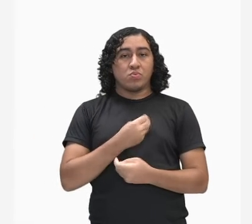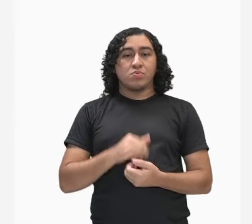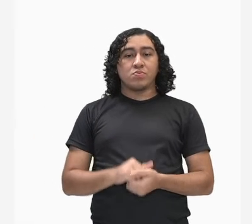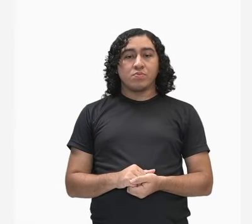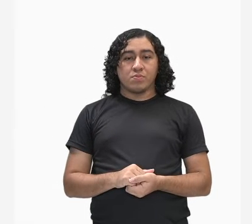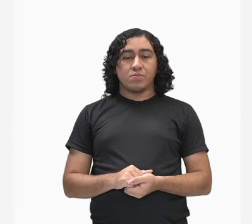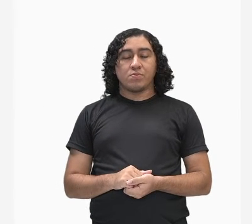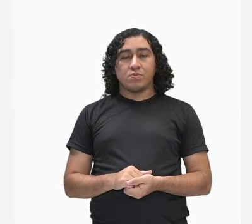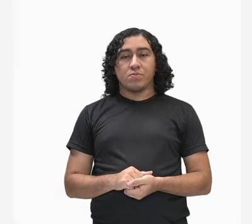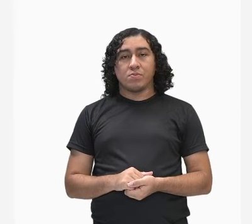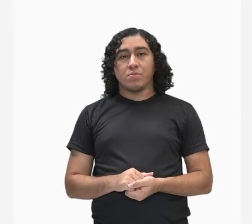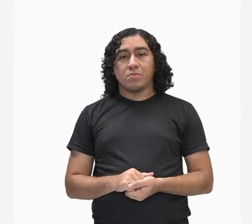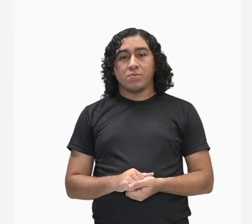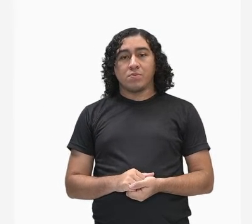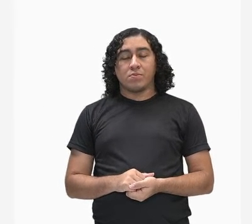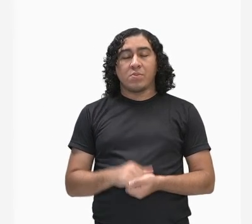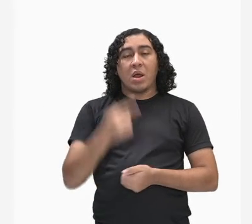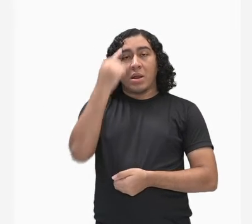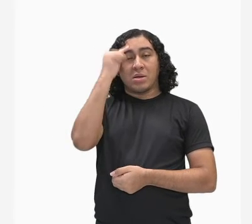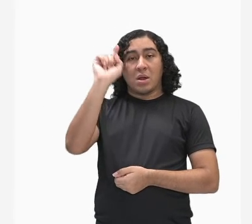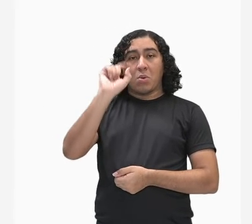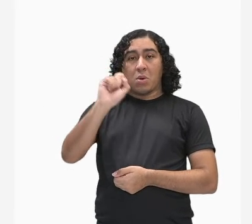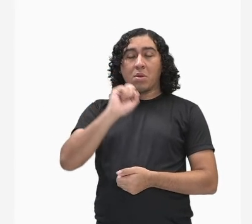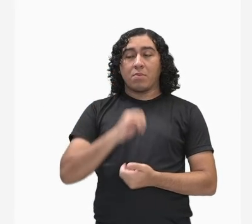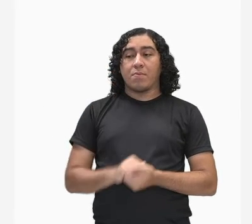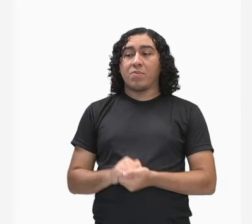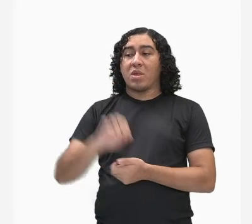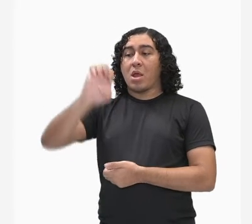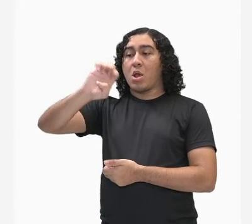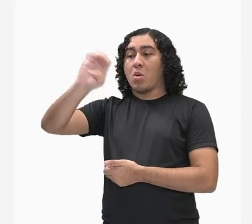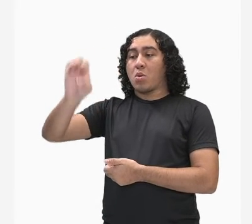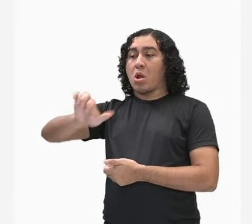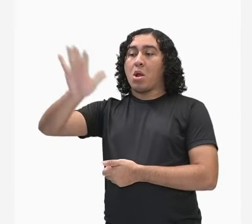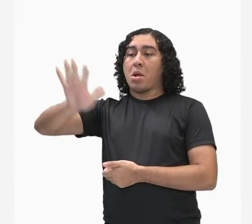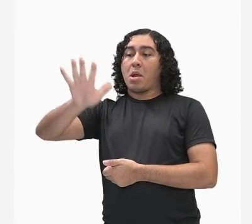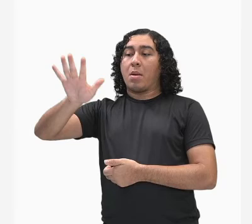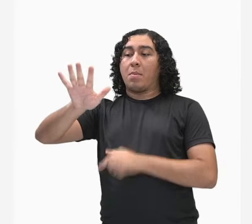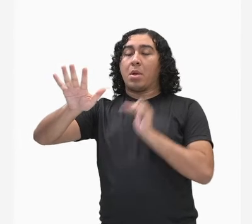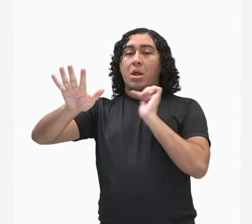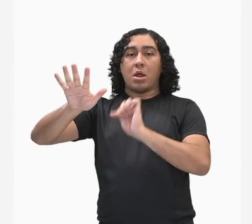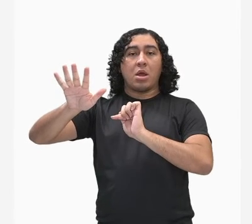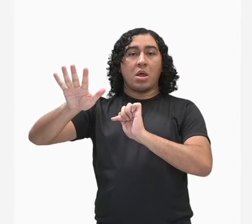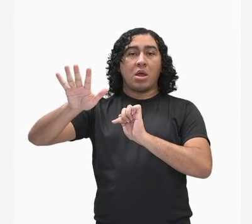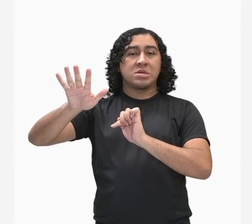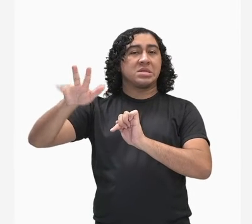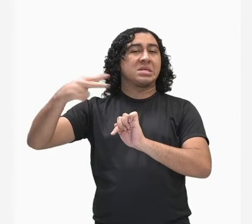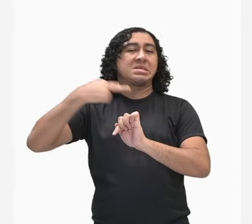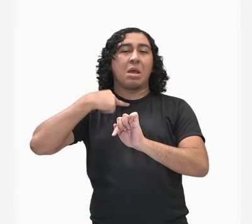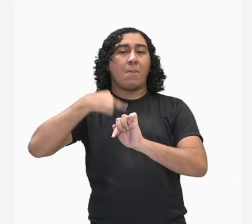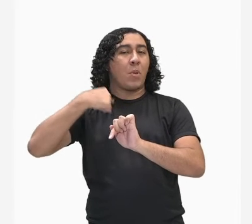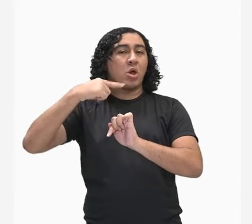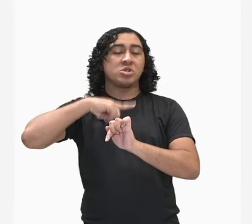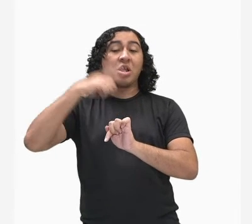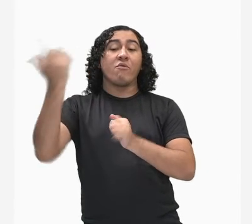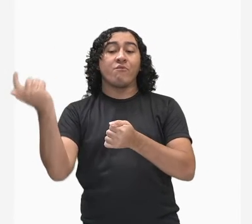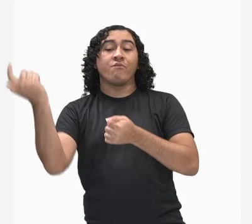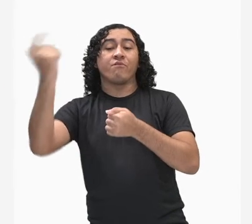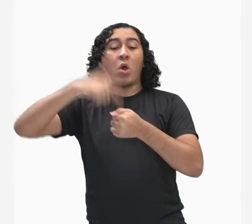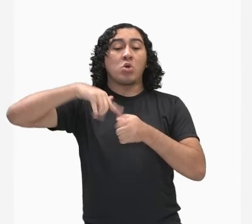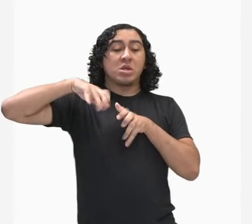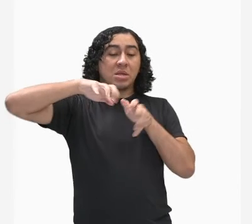Era aquela ideia de que a Europa não podia recolonizar os países da